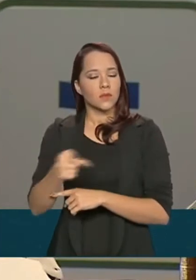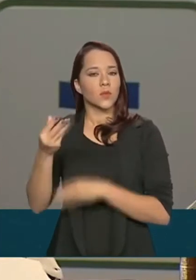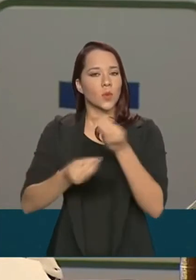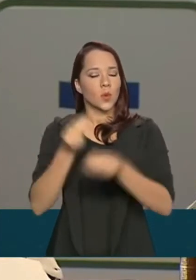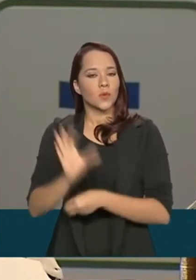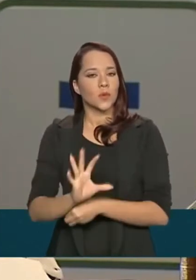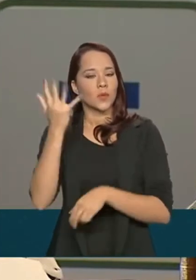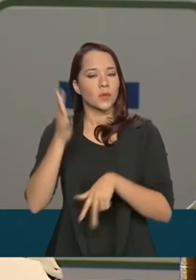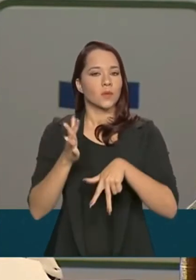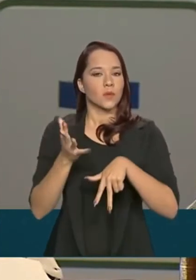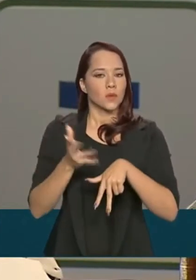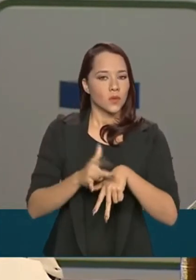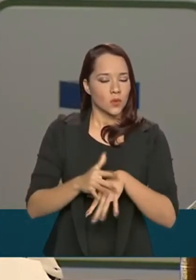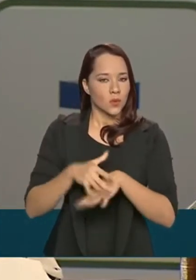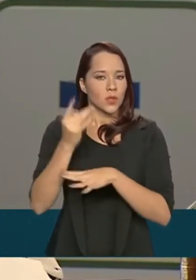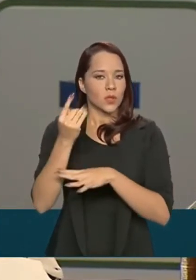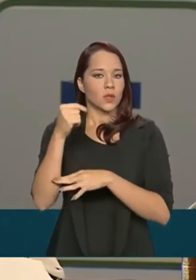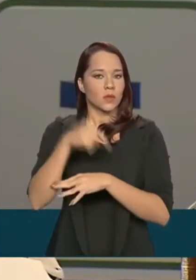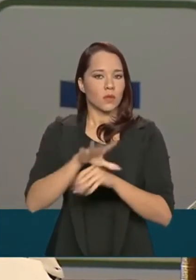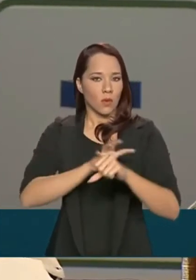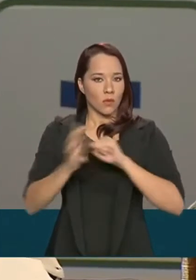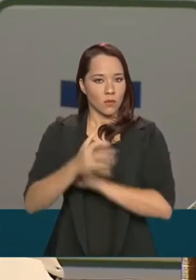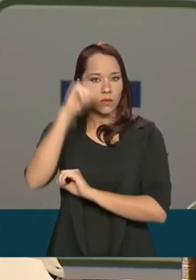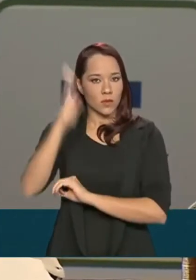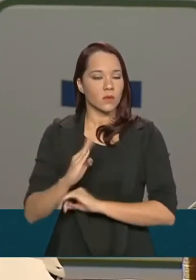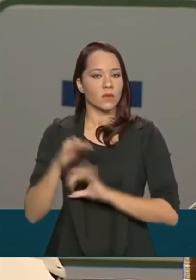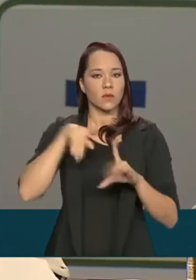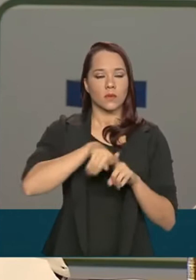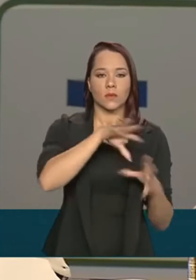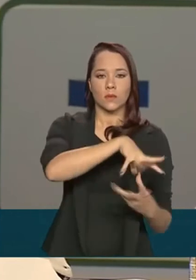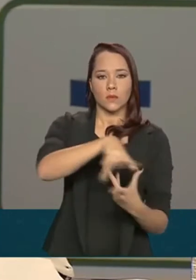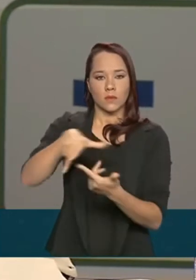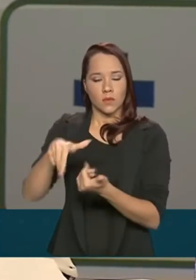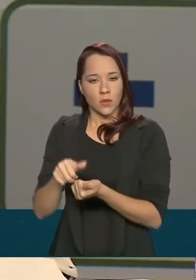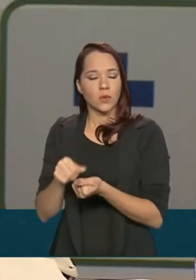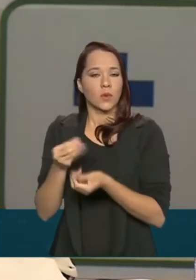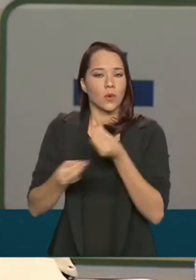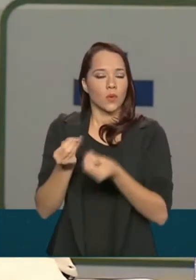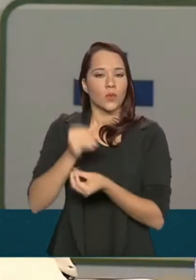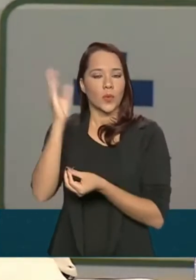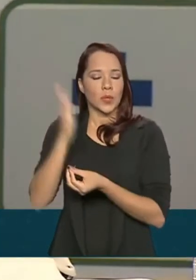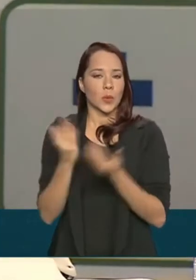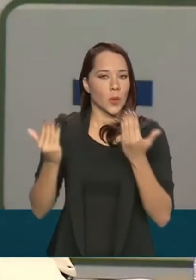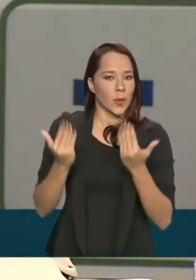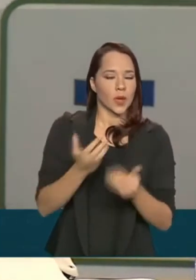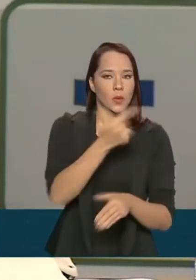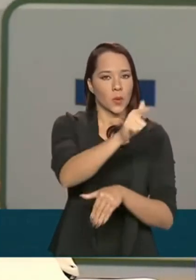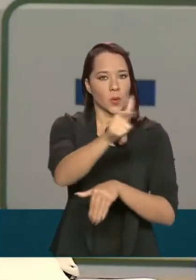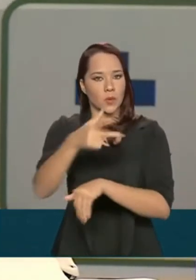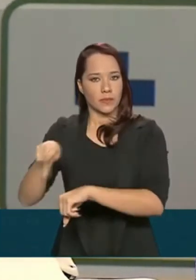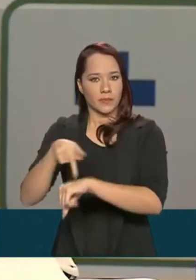situação epidemiológica da Covid-19 no Brasil e no mundo, e a relação do Brasil com o mundo, e